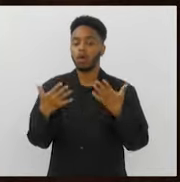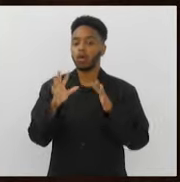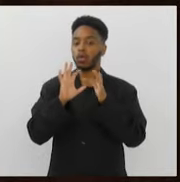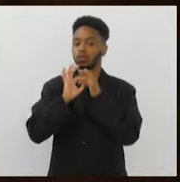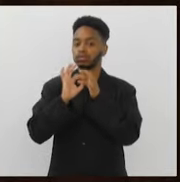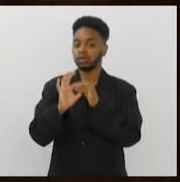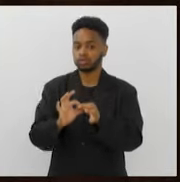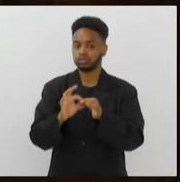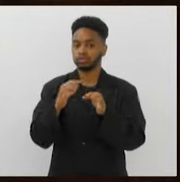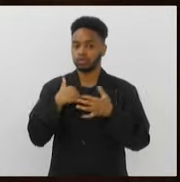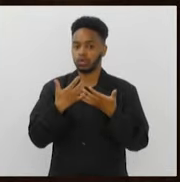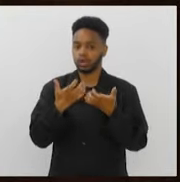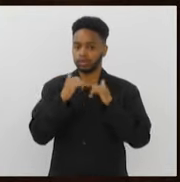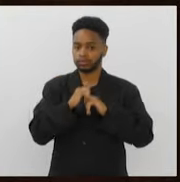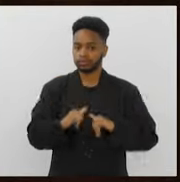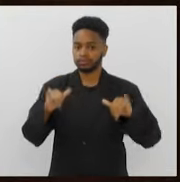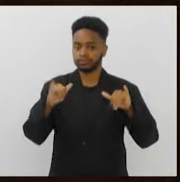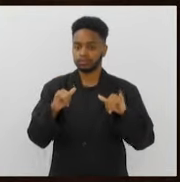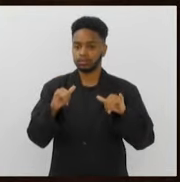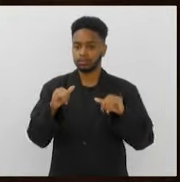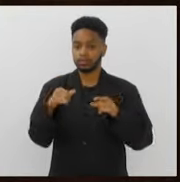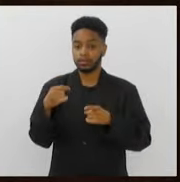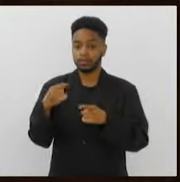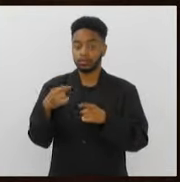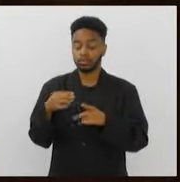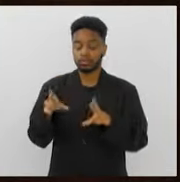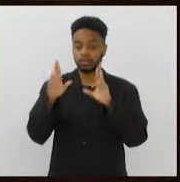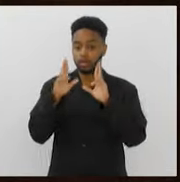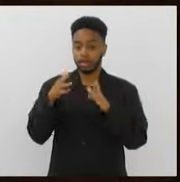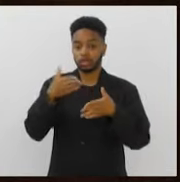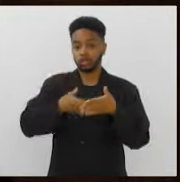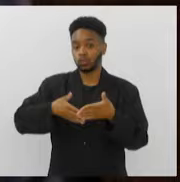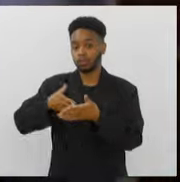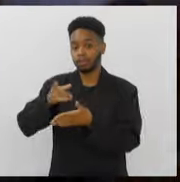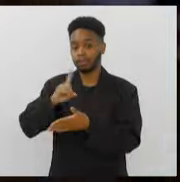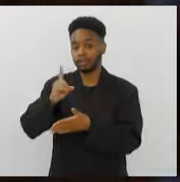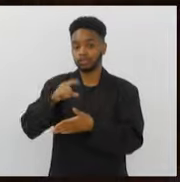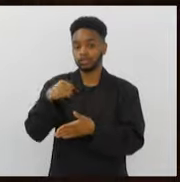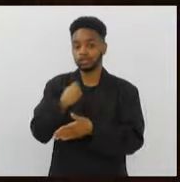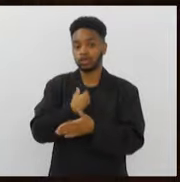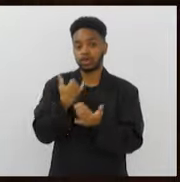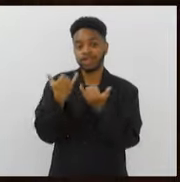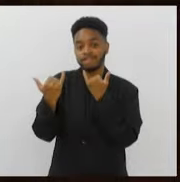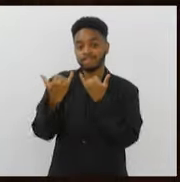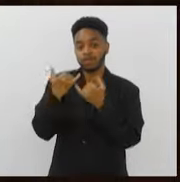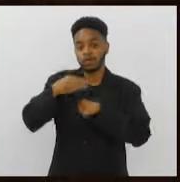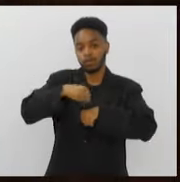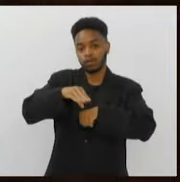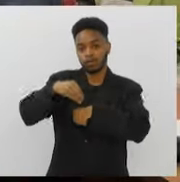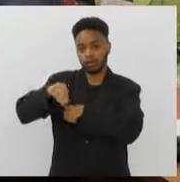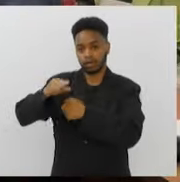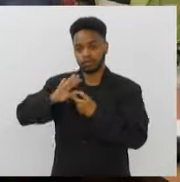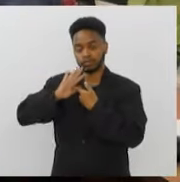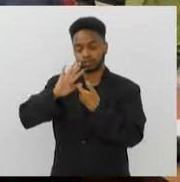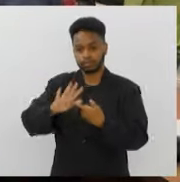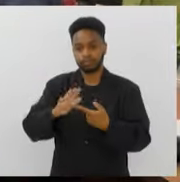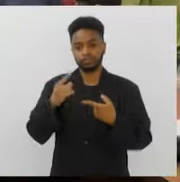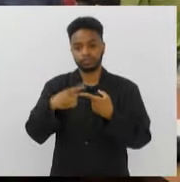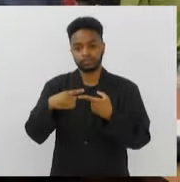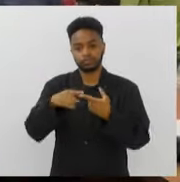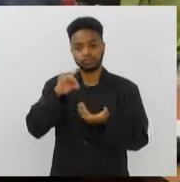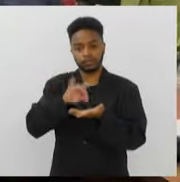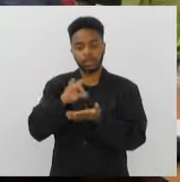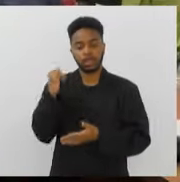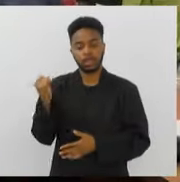dizer, né, que isso não nos impeça o trabalho de informação, que tão importante